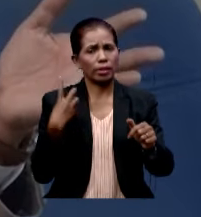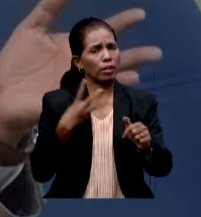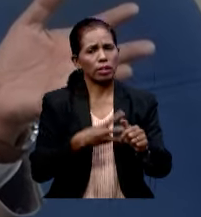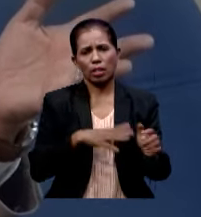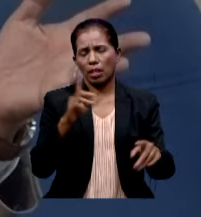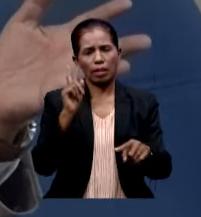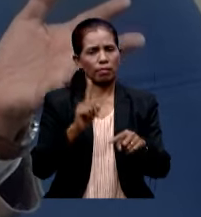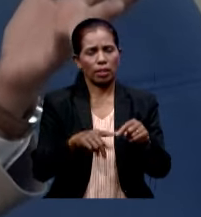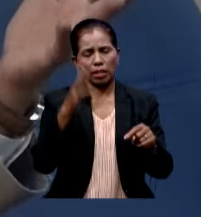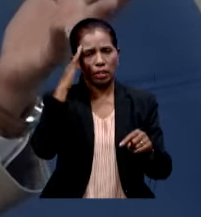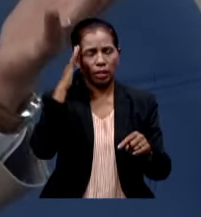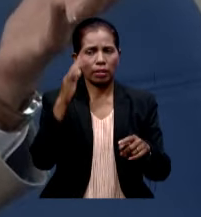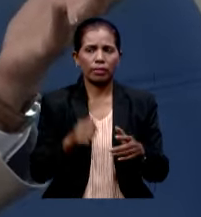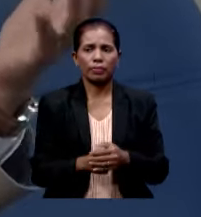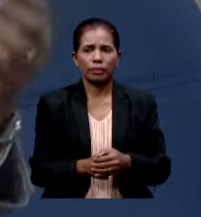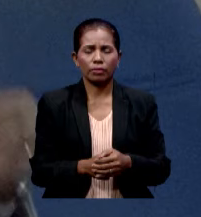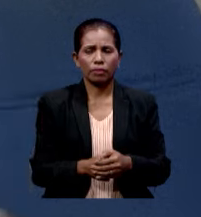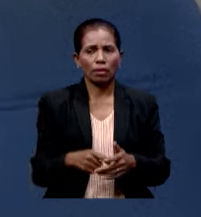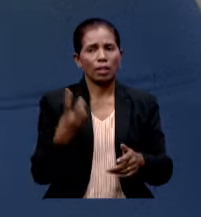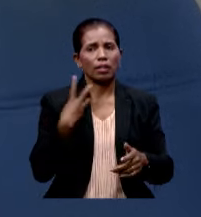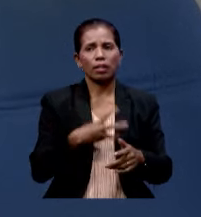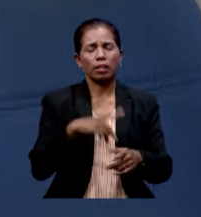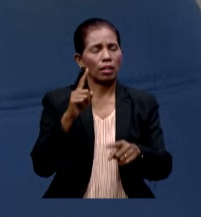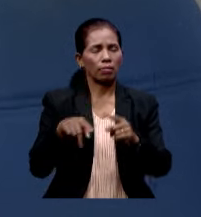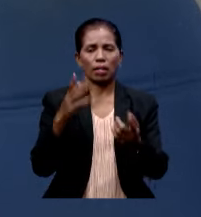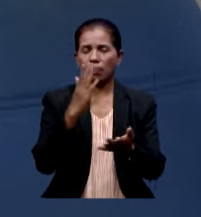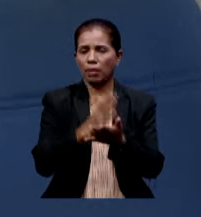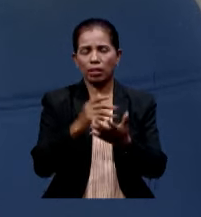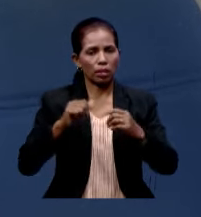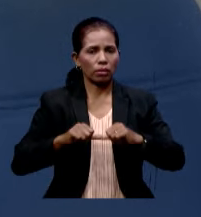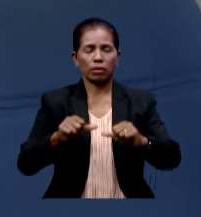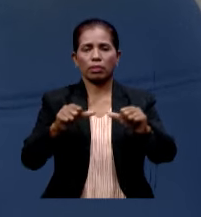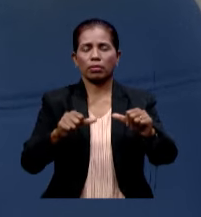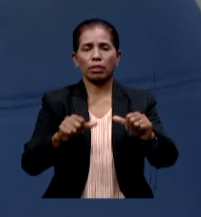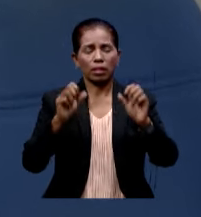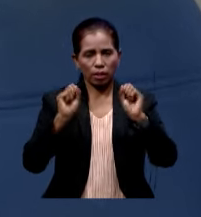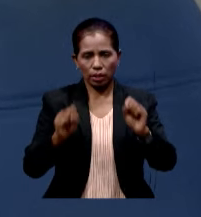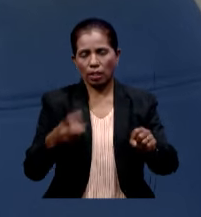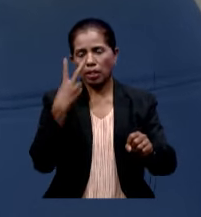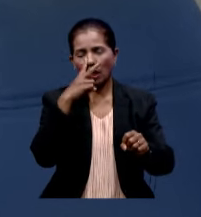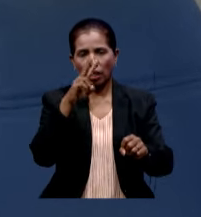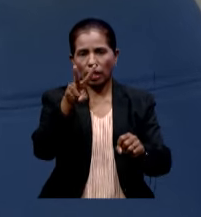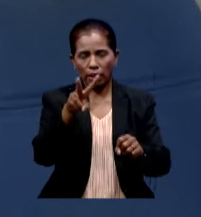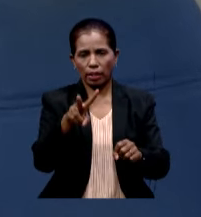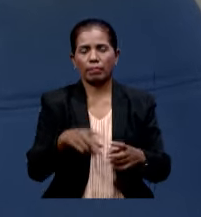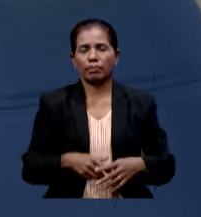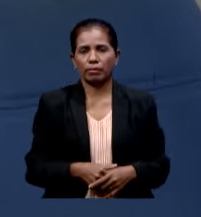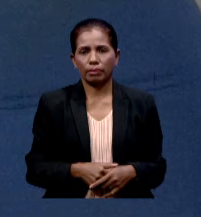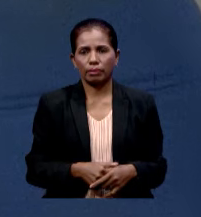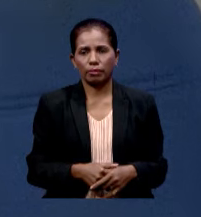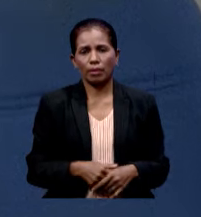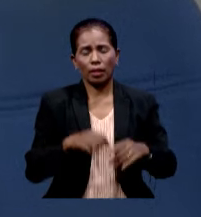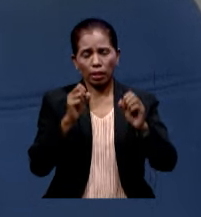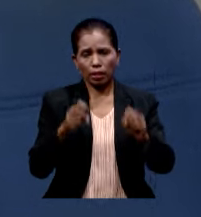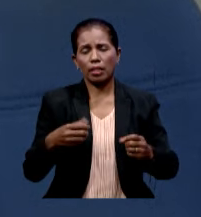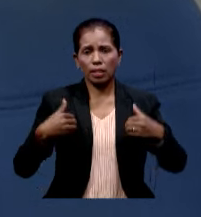ida. Ita suspende. Suspende se la lao. Tem que controlar aquelas rante in sirne. E tem que ir a base